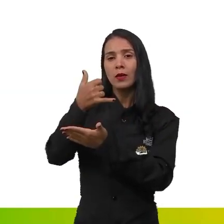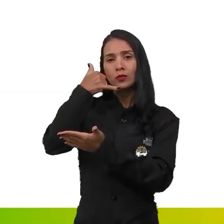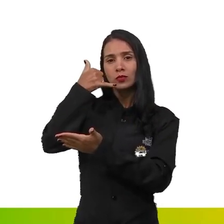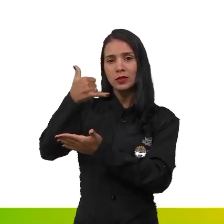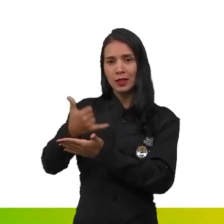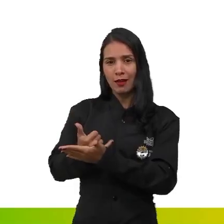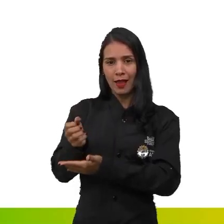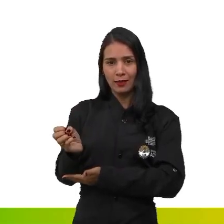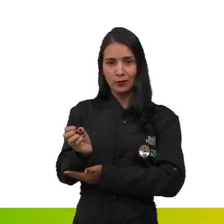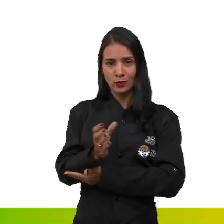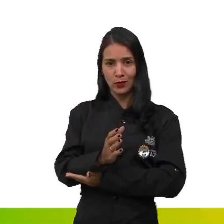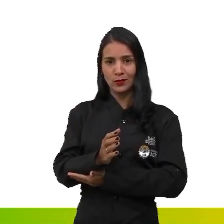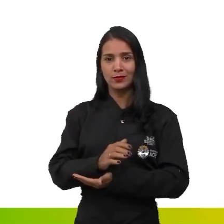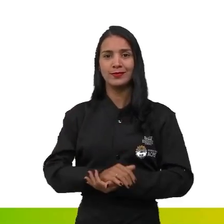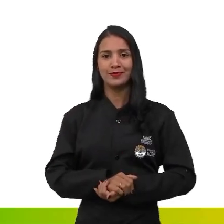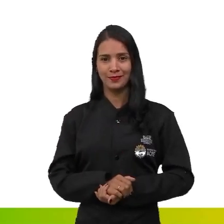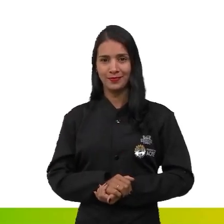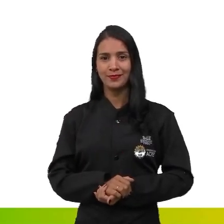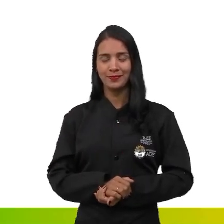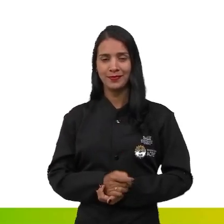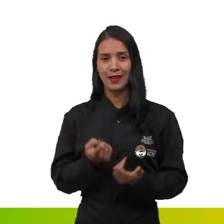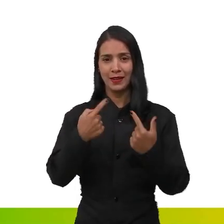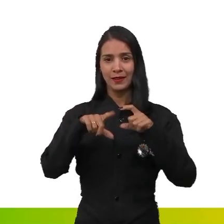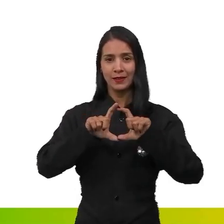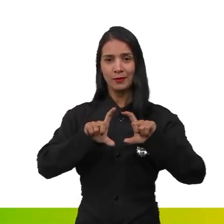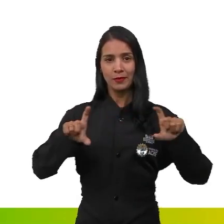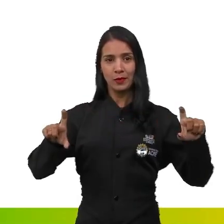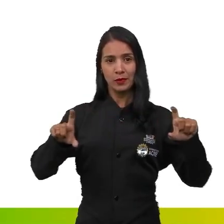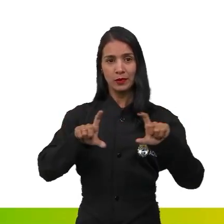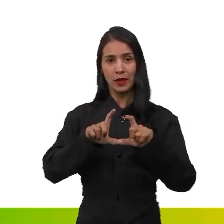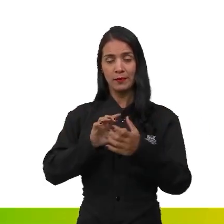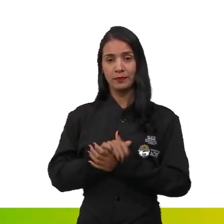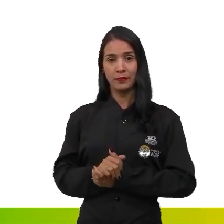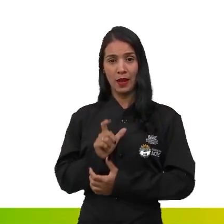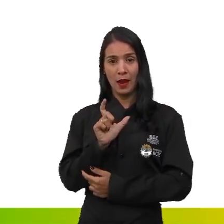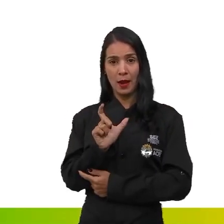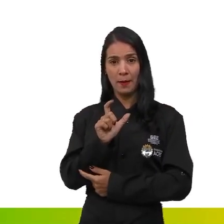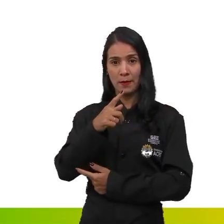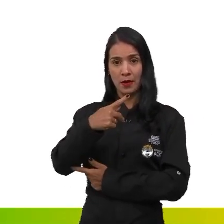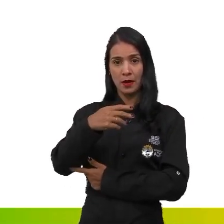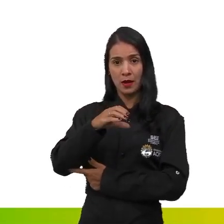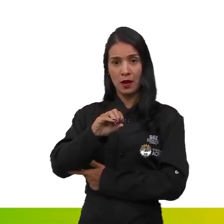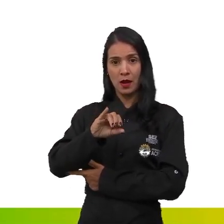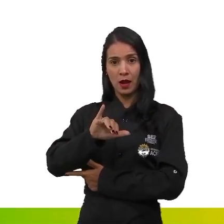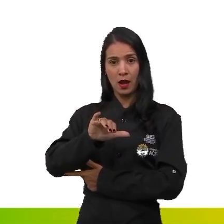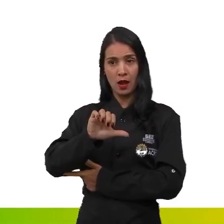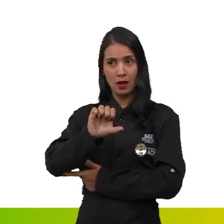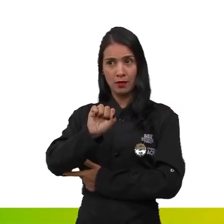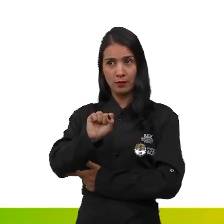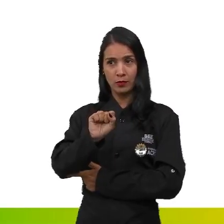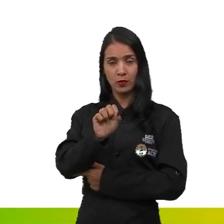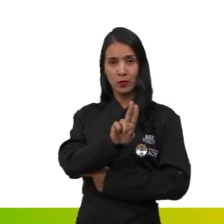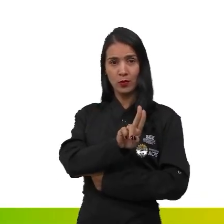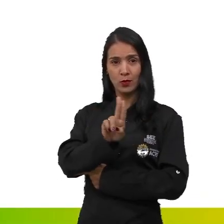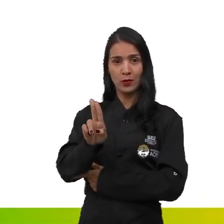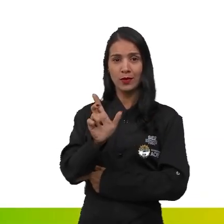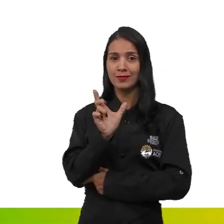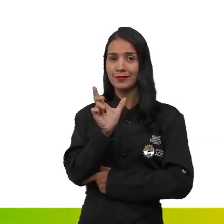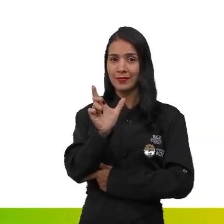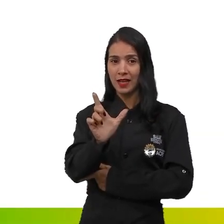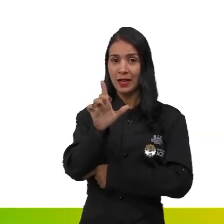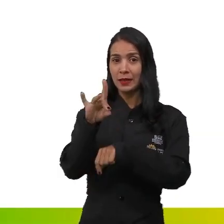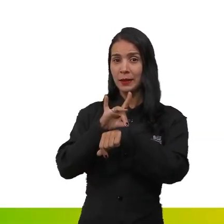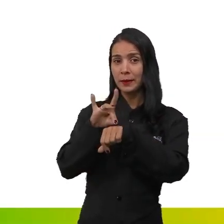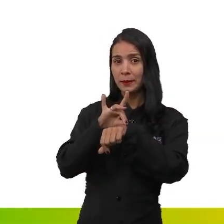novo. Observa que aqui a palavra pois, que é essa aqui que está em negrito, que eu estou grifando para vocês, é